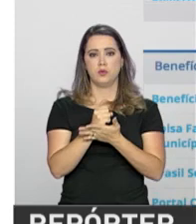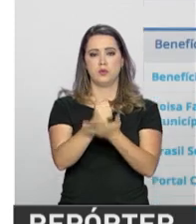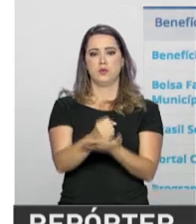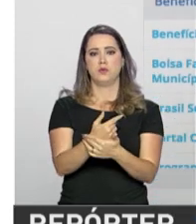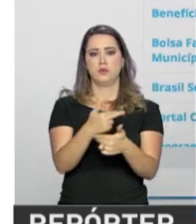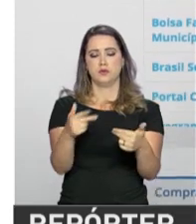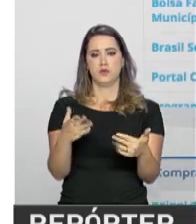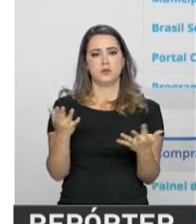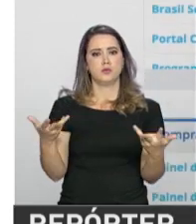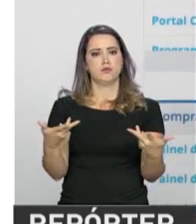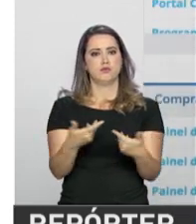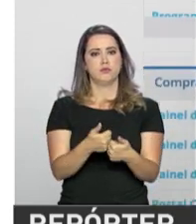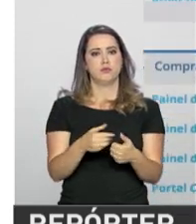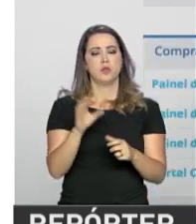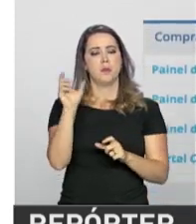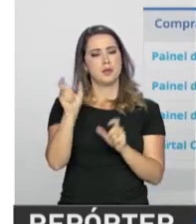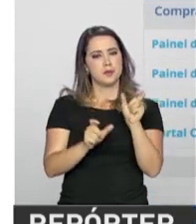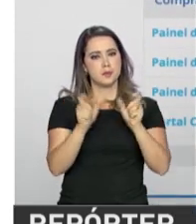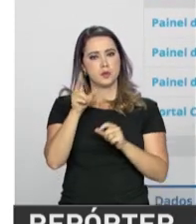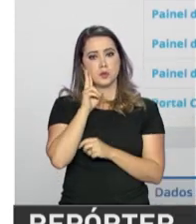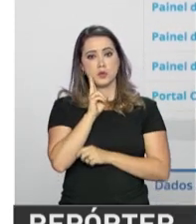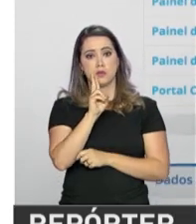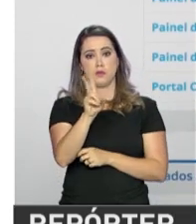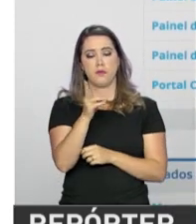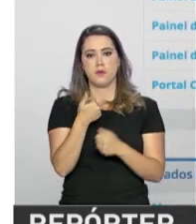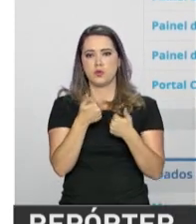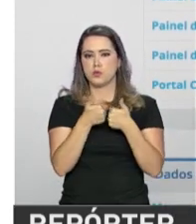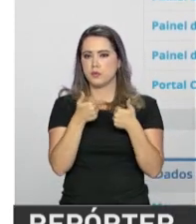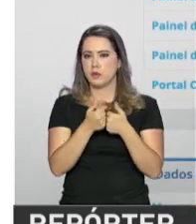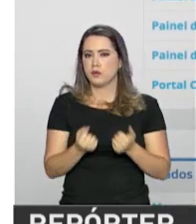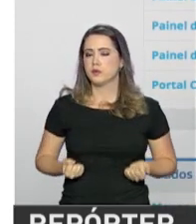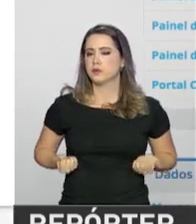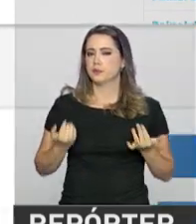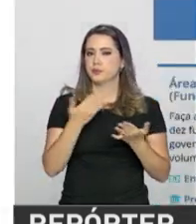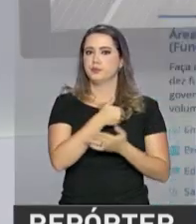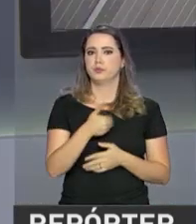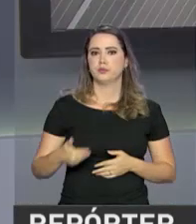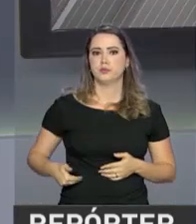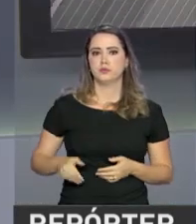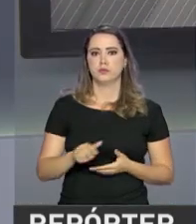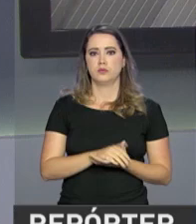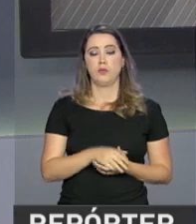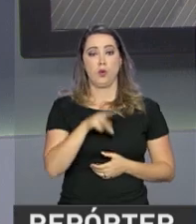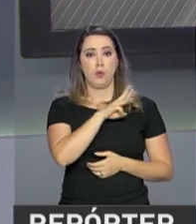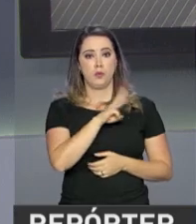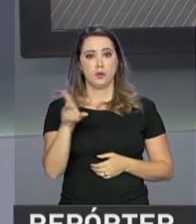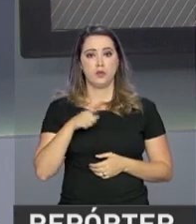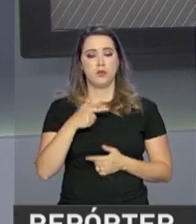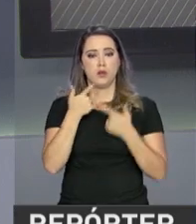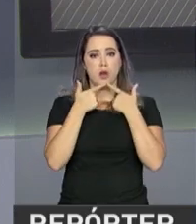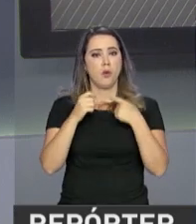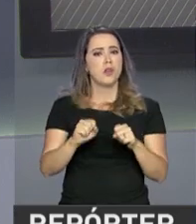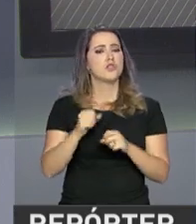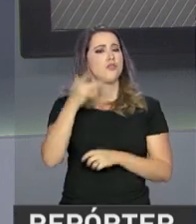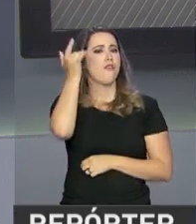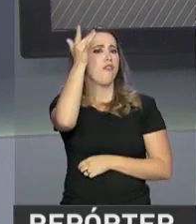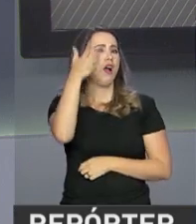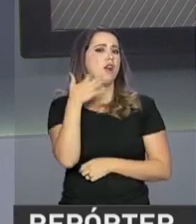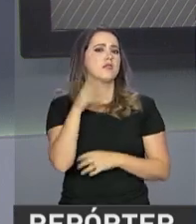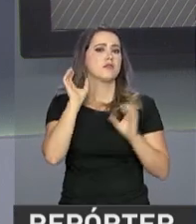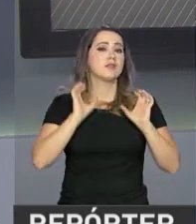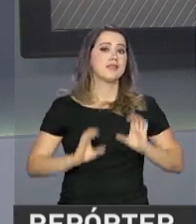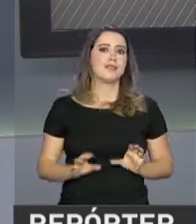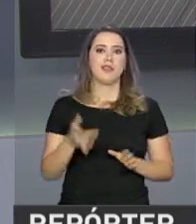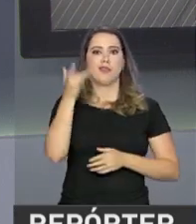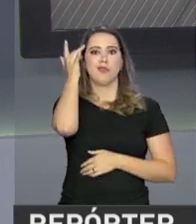instrumentos mais eficientes para o cidadão consultar e acompanhar os gastos do governo o portal tem uma linguagem mais fácil e